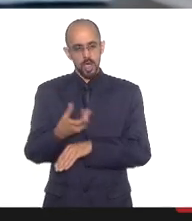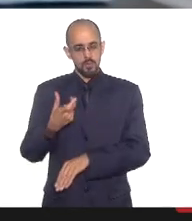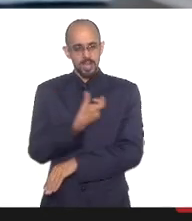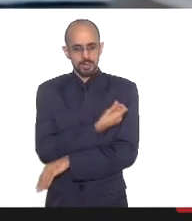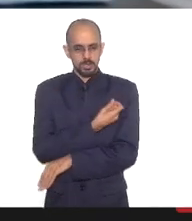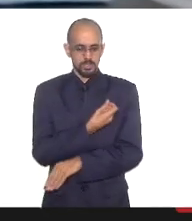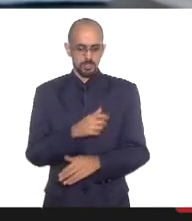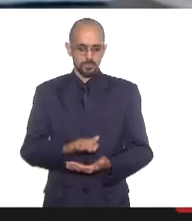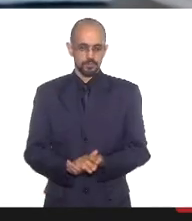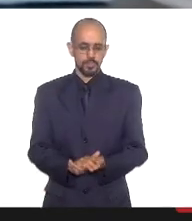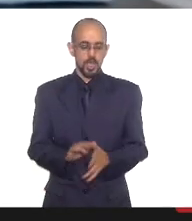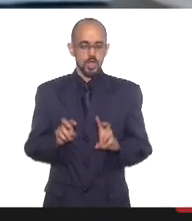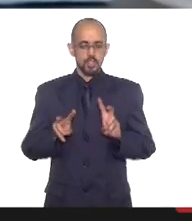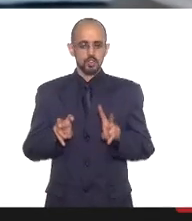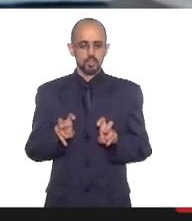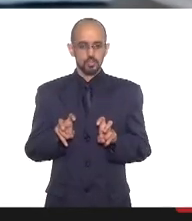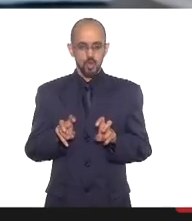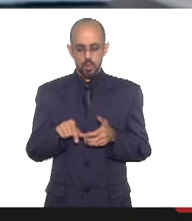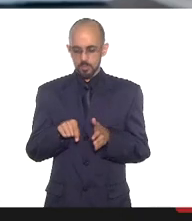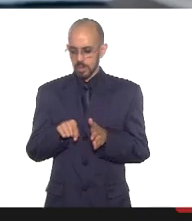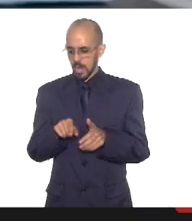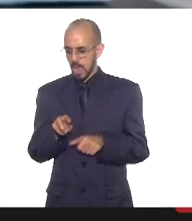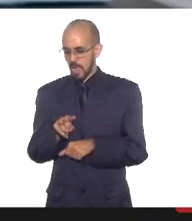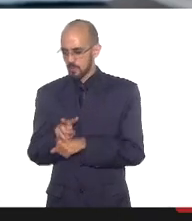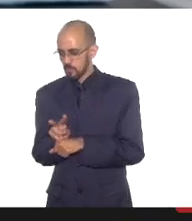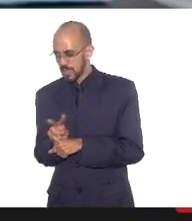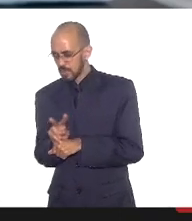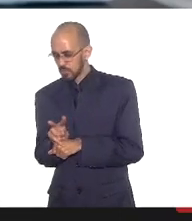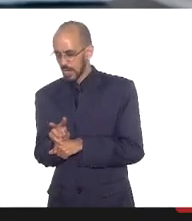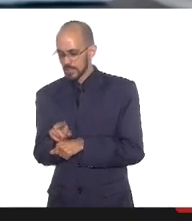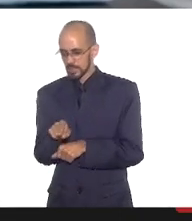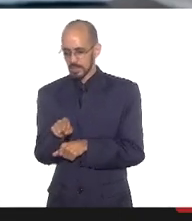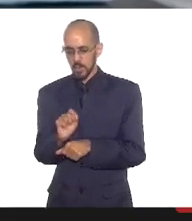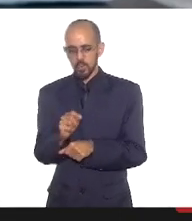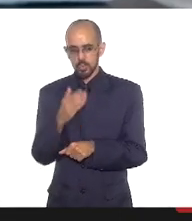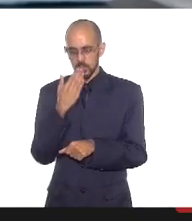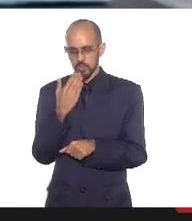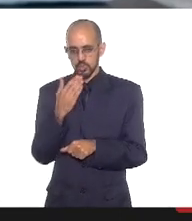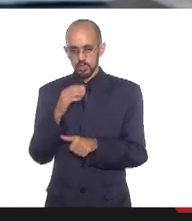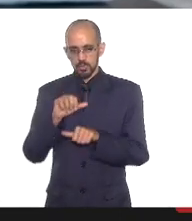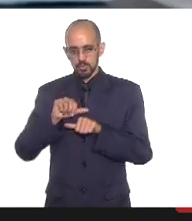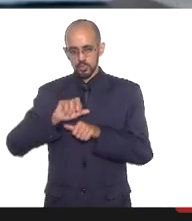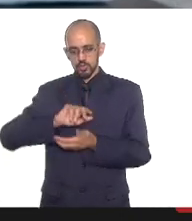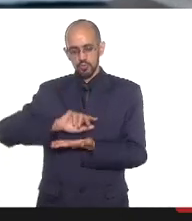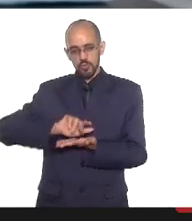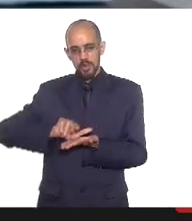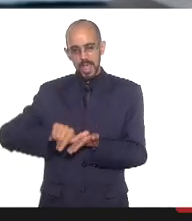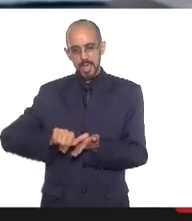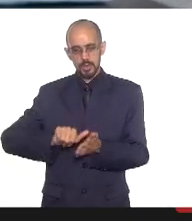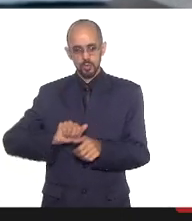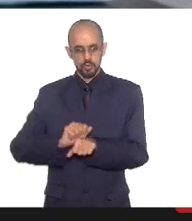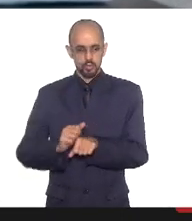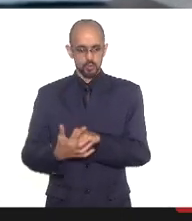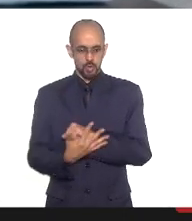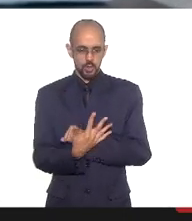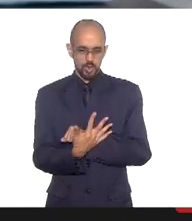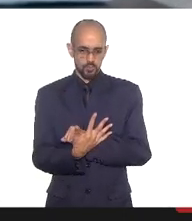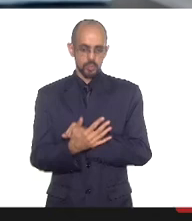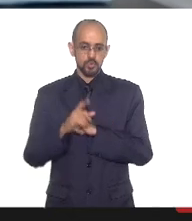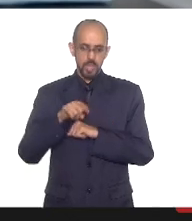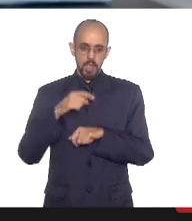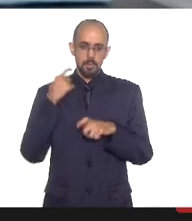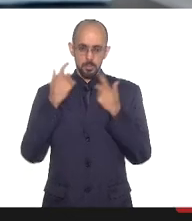relação ao monitoramento do das cepas ter pago o irmão tem aquela preocupação muito grande nossa e é